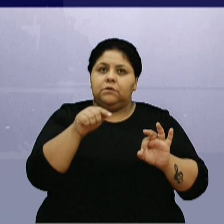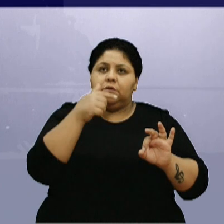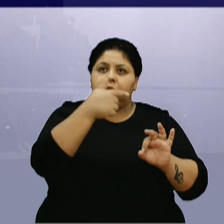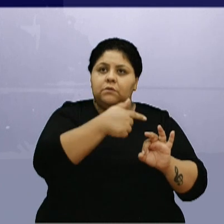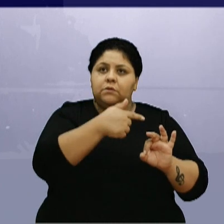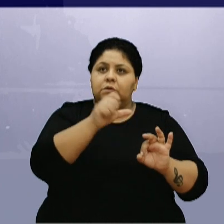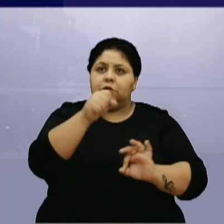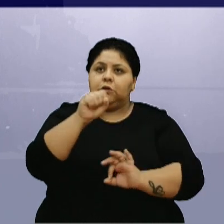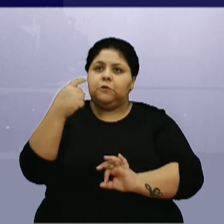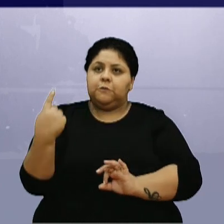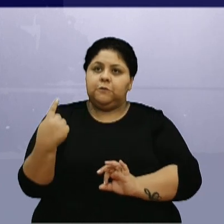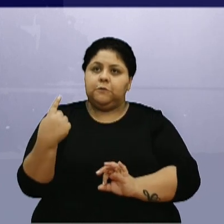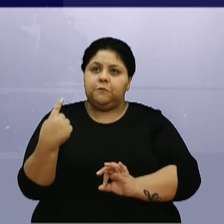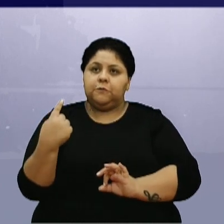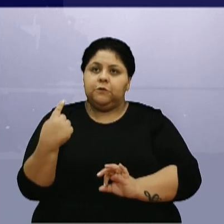2.681.